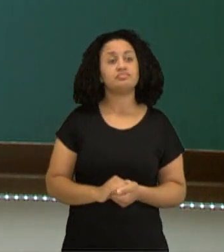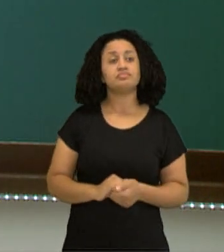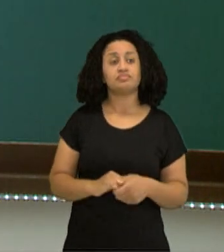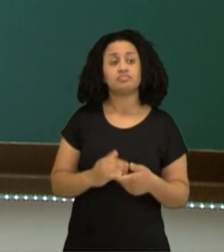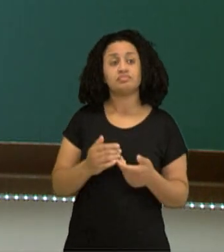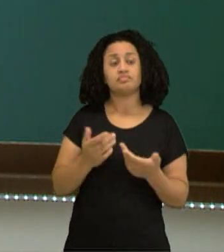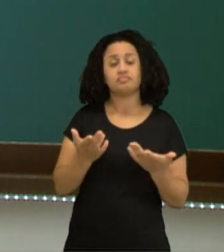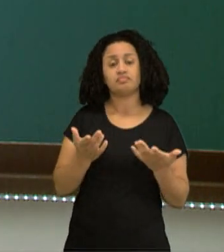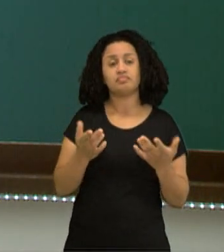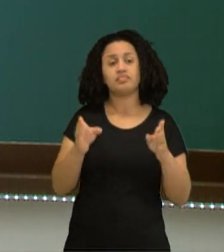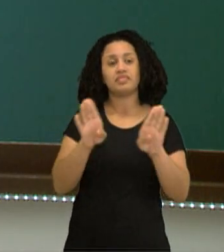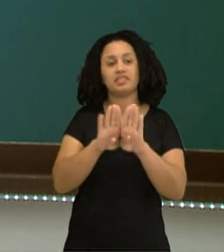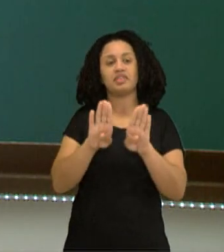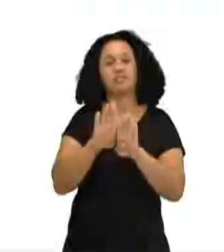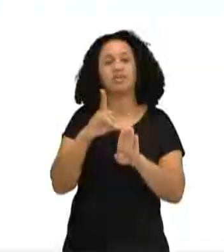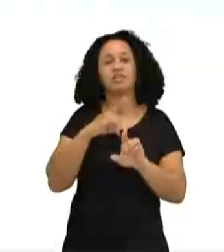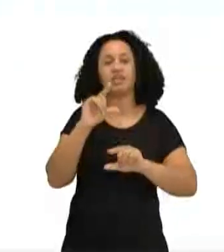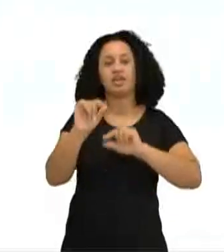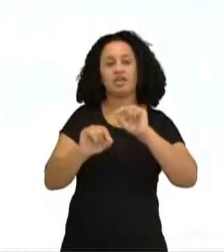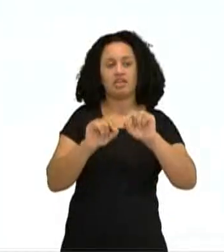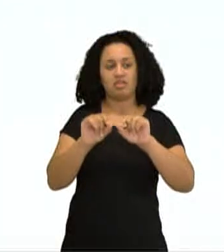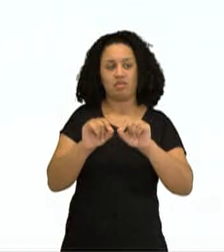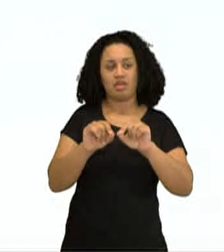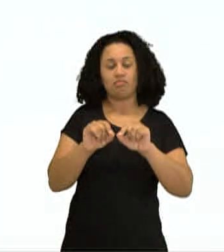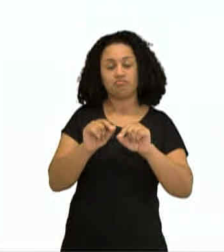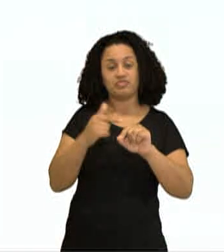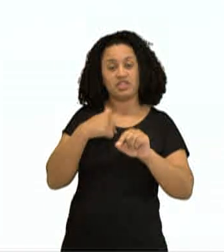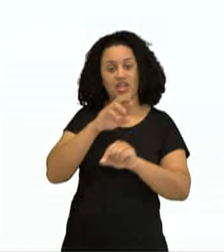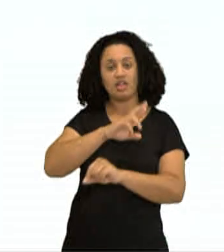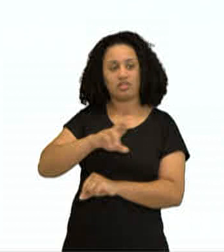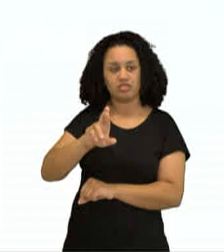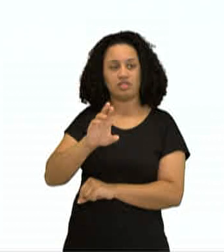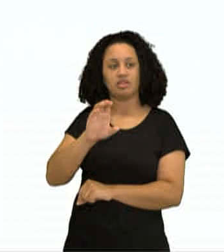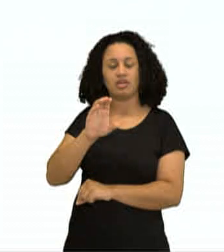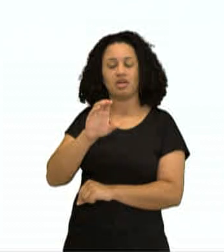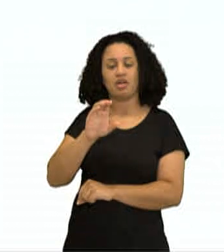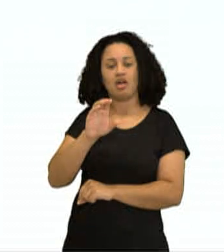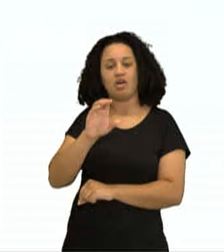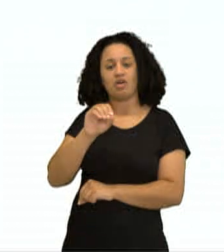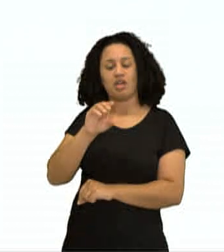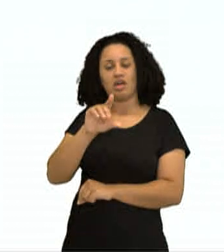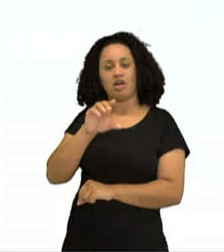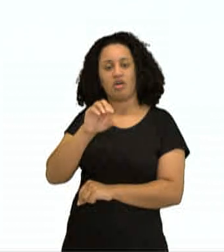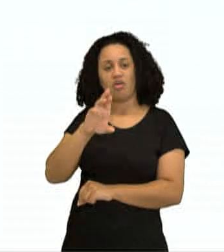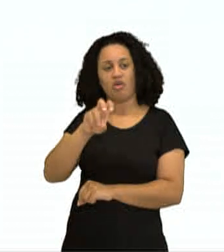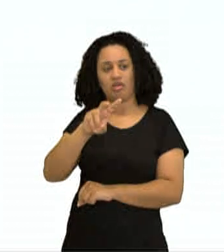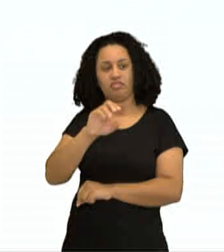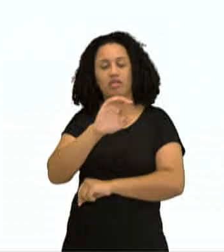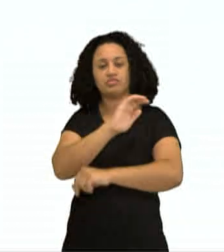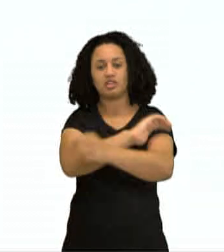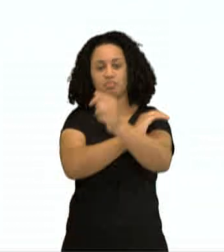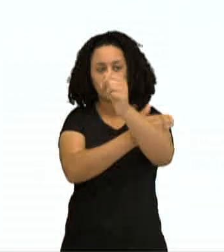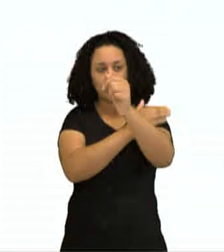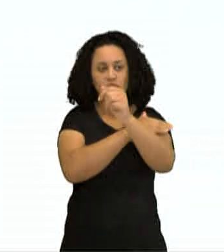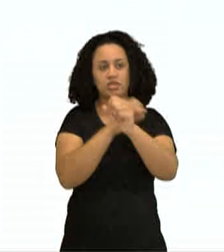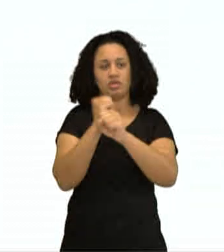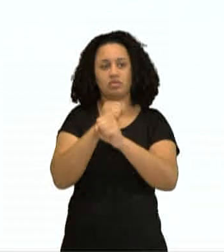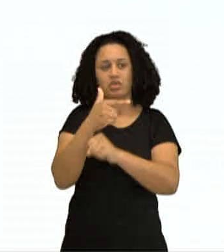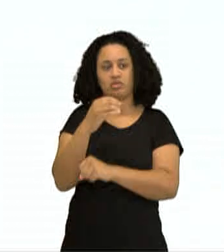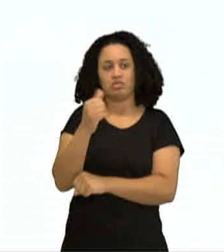Gente, e também temos o flash mob religioso. Na Cracóvia, Polônia, em 2018, em 2 de maio, durante